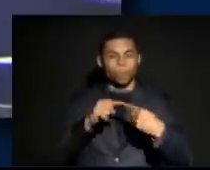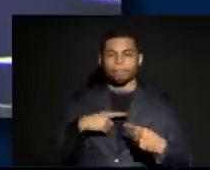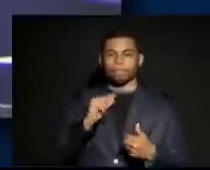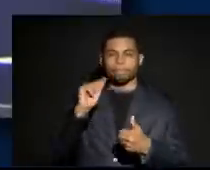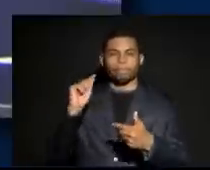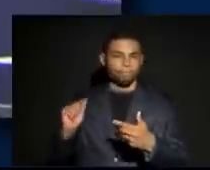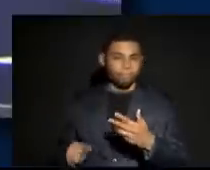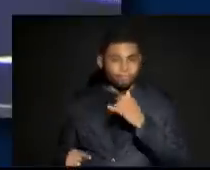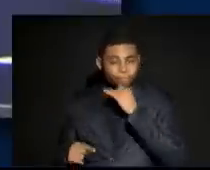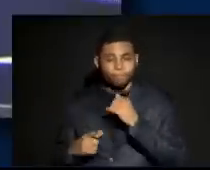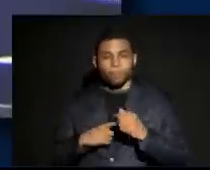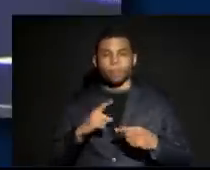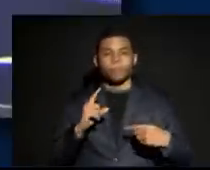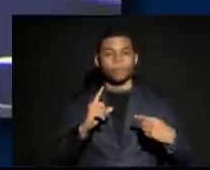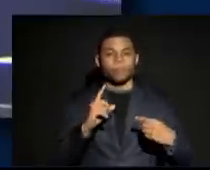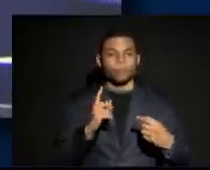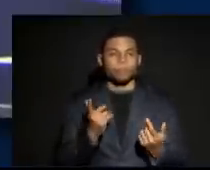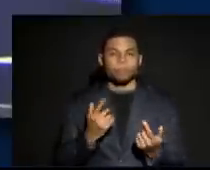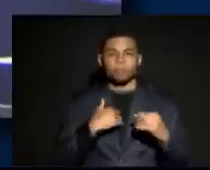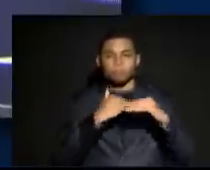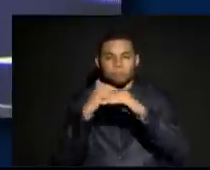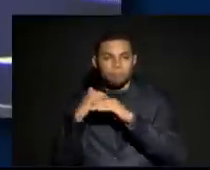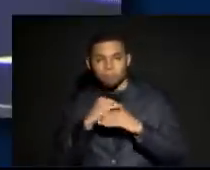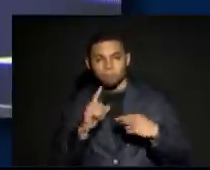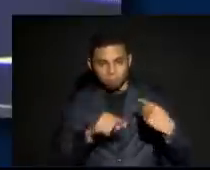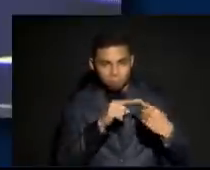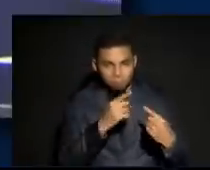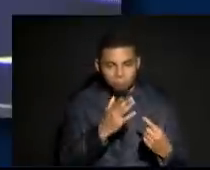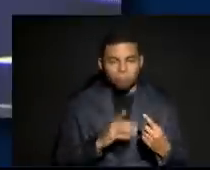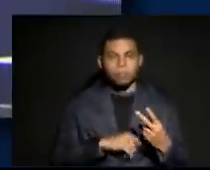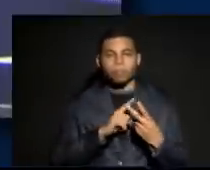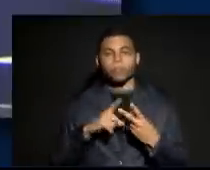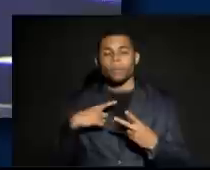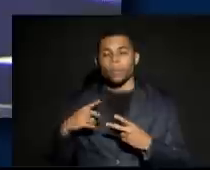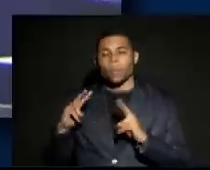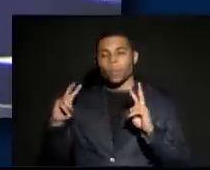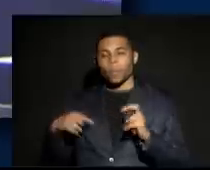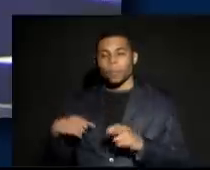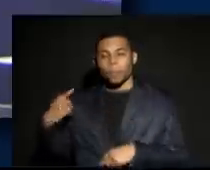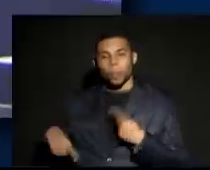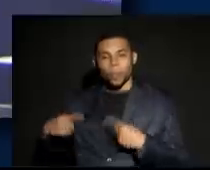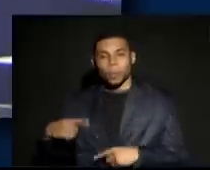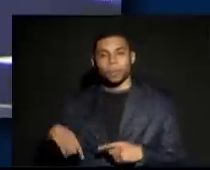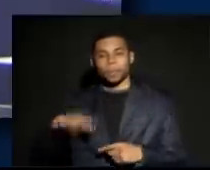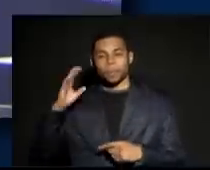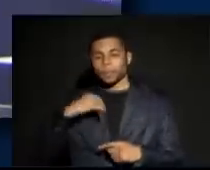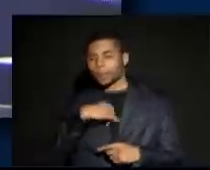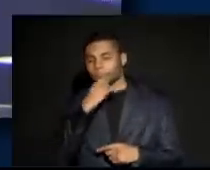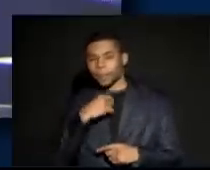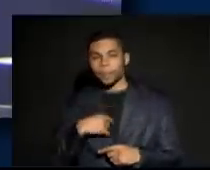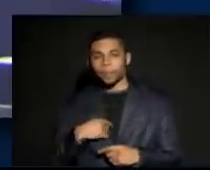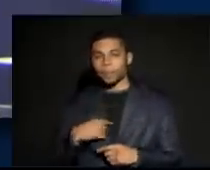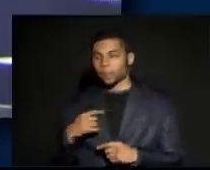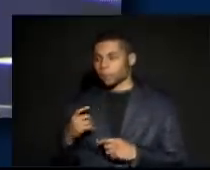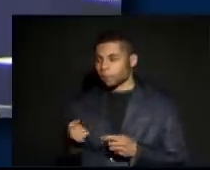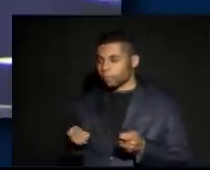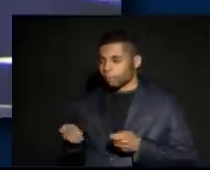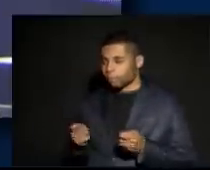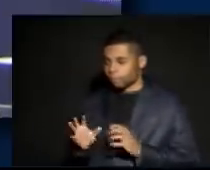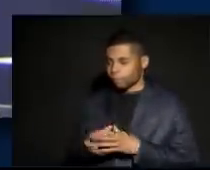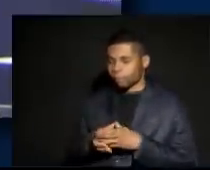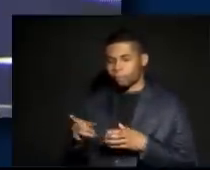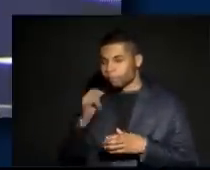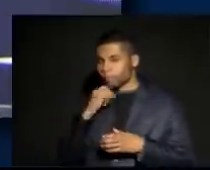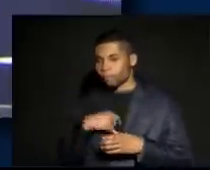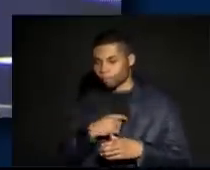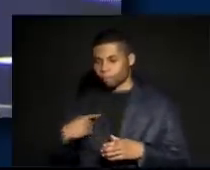objetivos não tem o objetivo de Equidade tem um objetivo mais político né de um maior controle do o vidro na